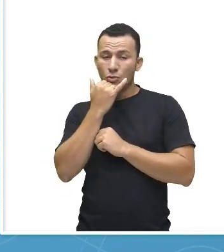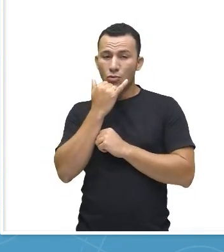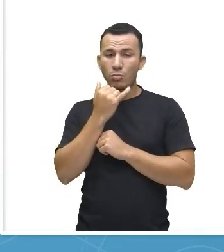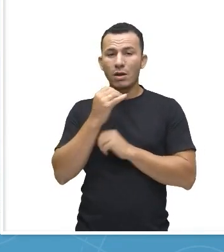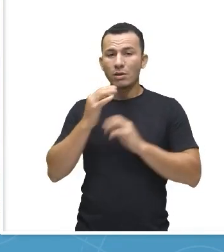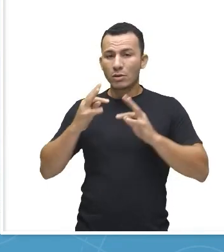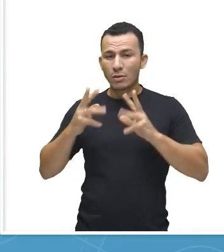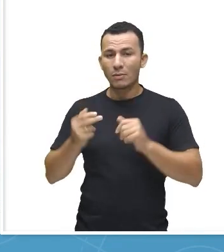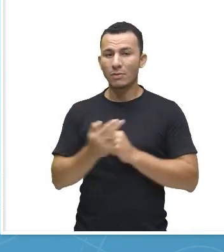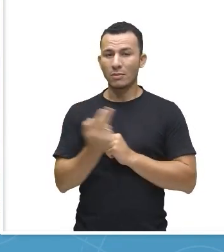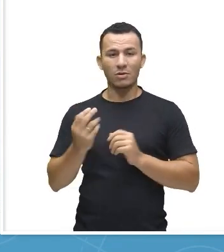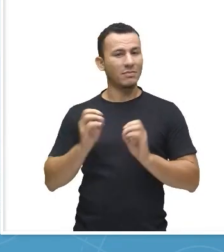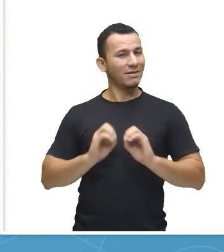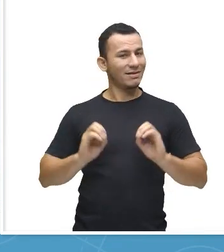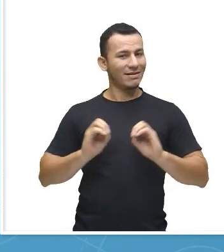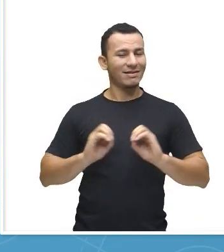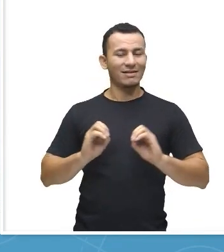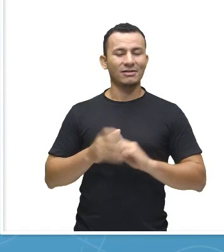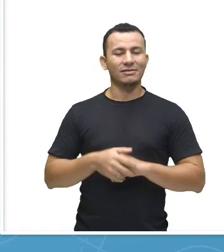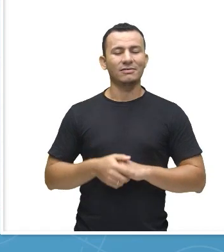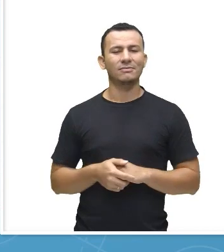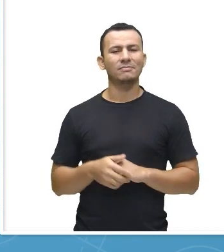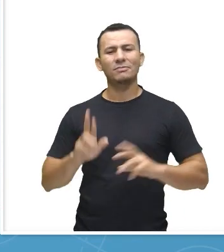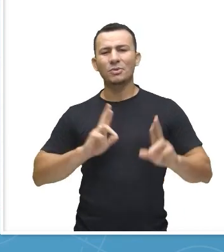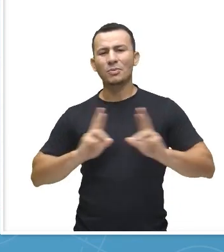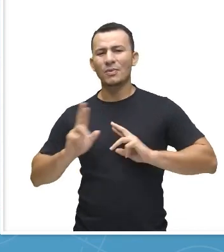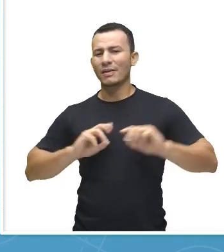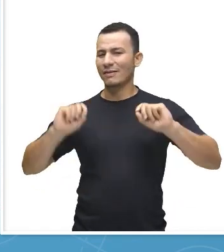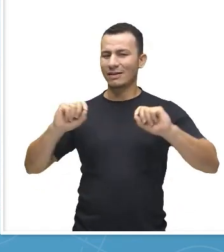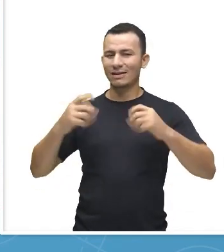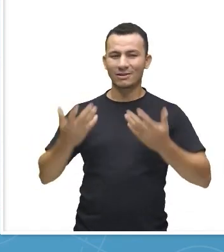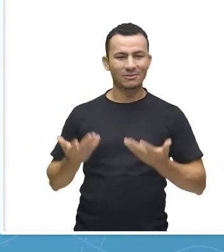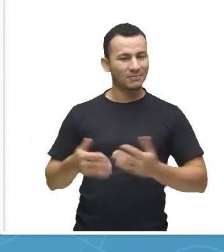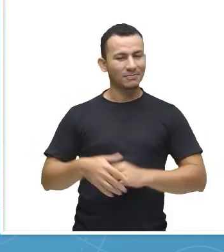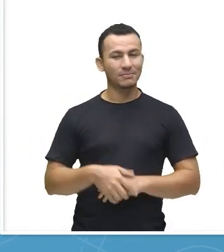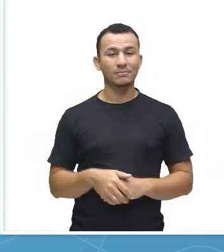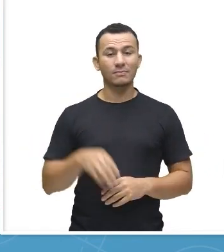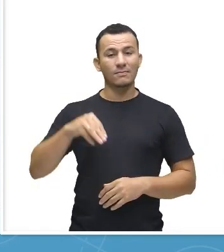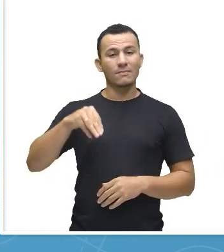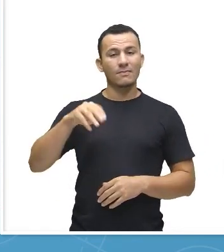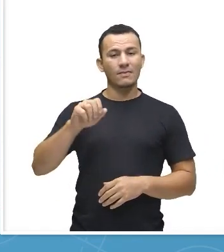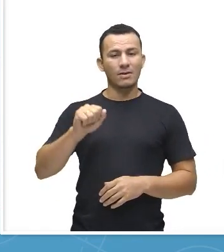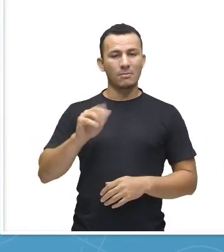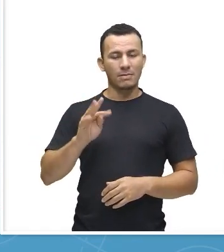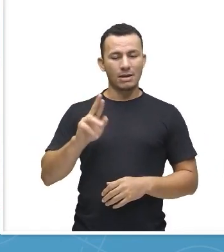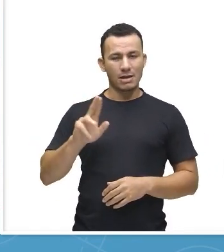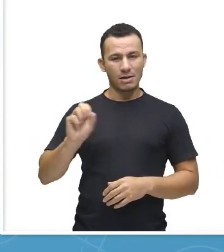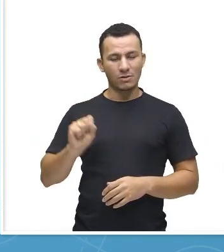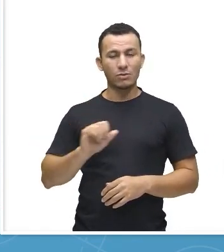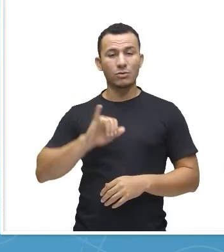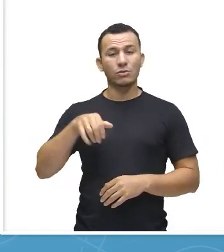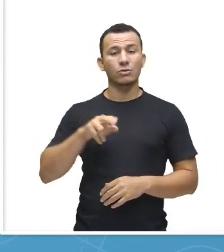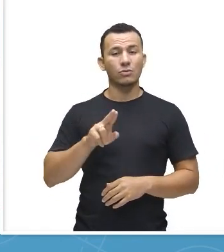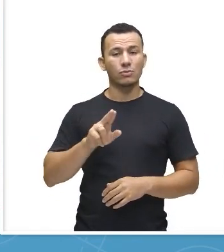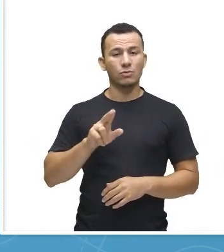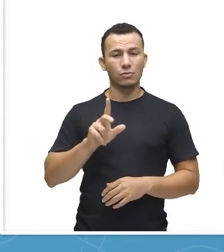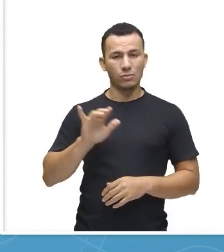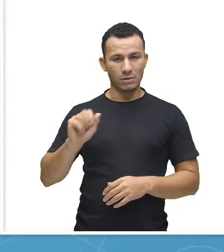falar todos, ok? Quem mandou a resposta? O Matheus, a Júlia Esther,